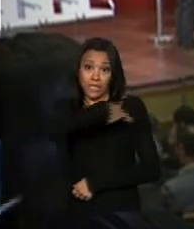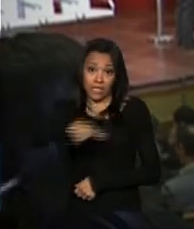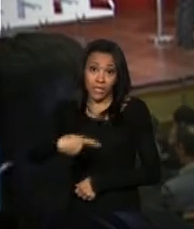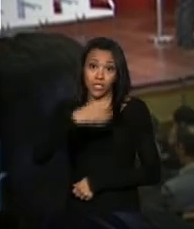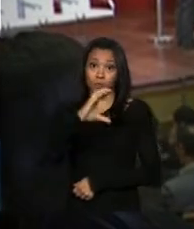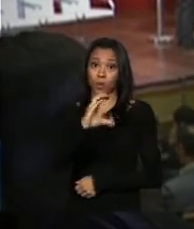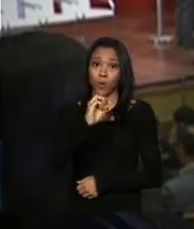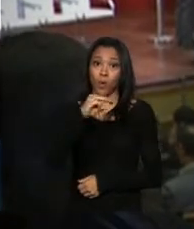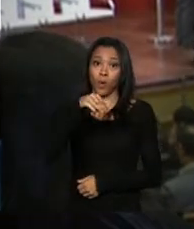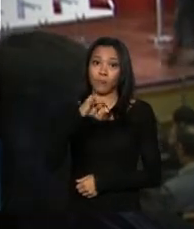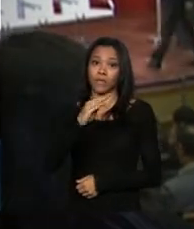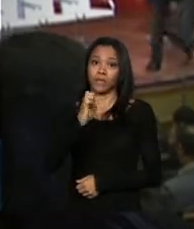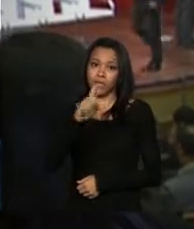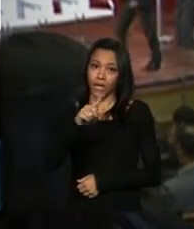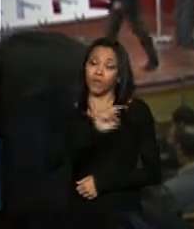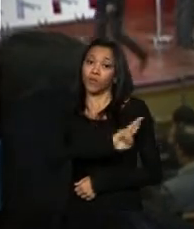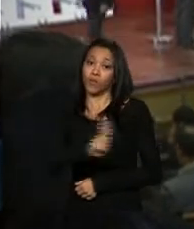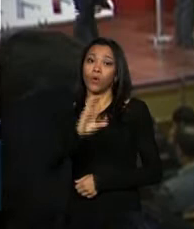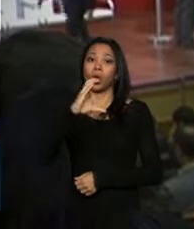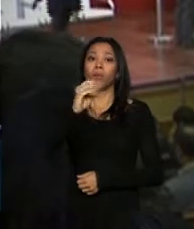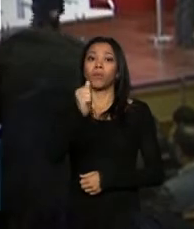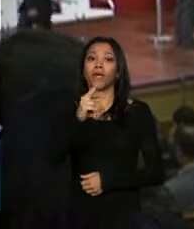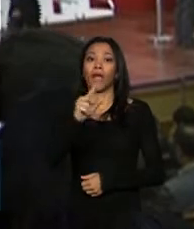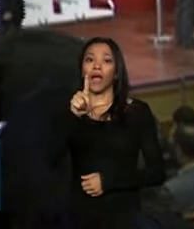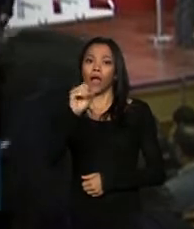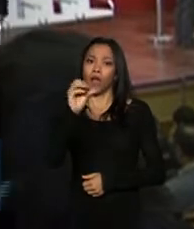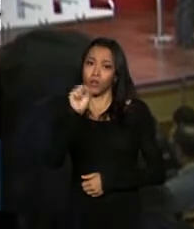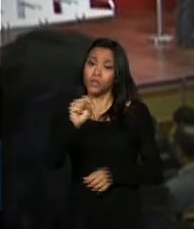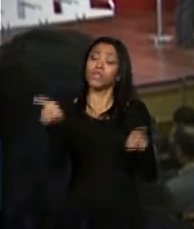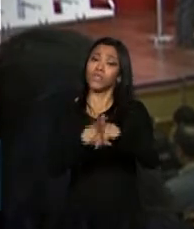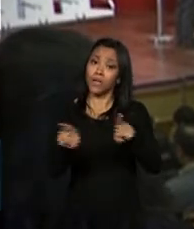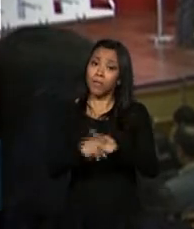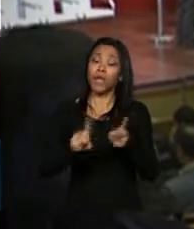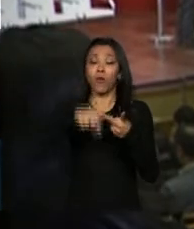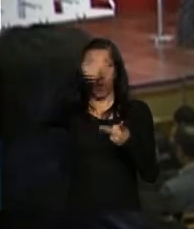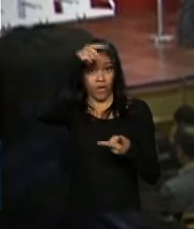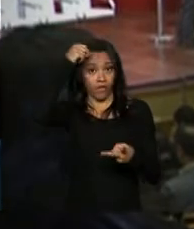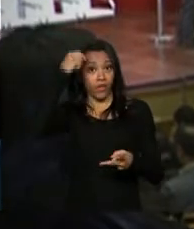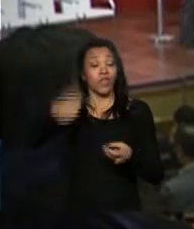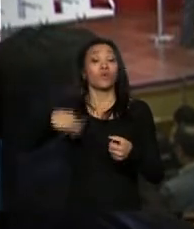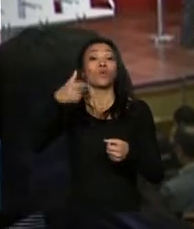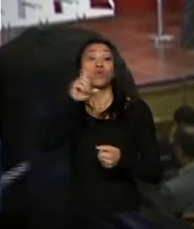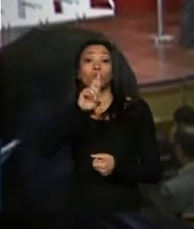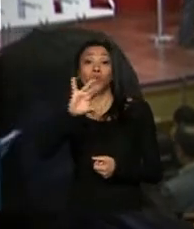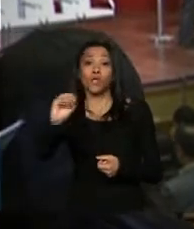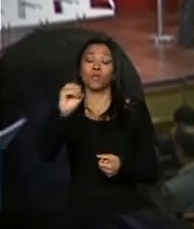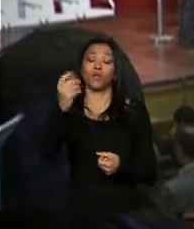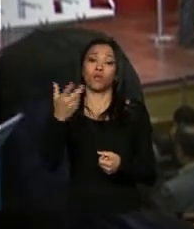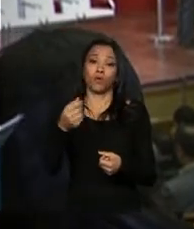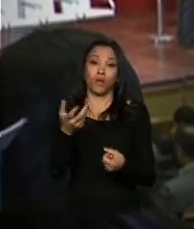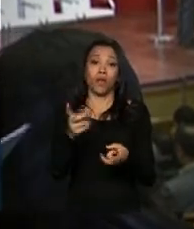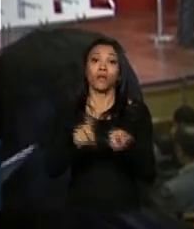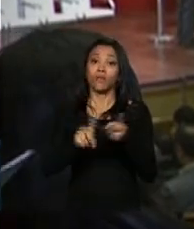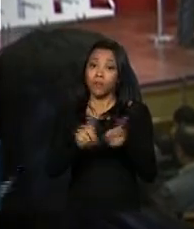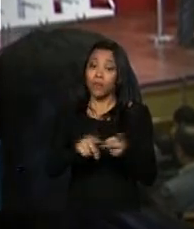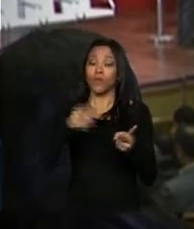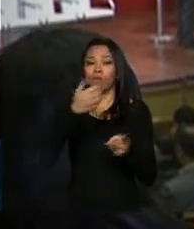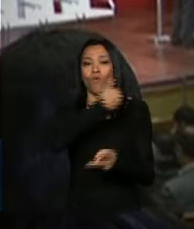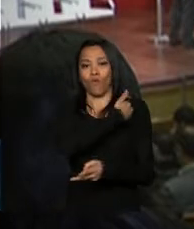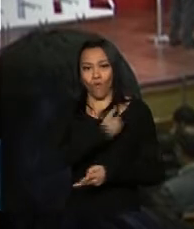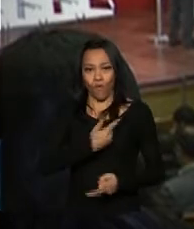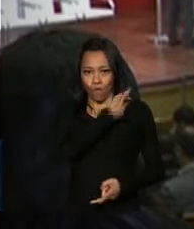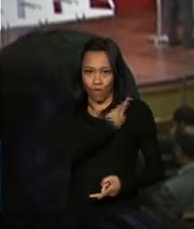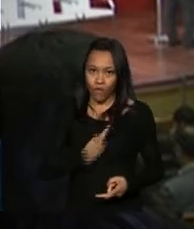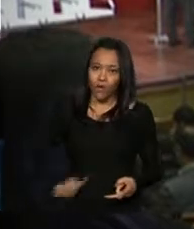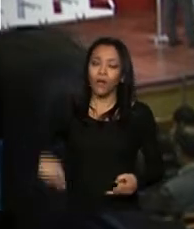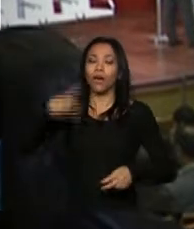Rio 2016, Carlos Arthur Nussmann, e também do prefeito do Rio de Janeiro, Eduardo Paes, e do governador do estado, Luiz